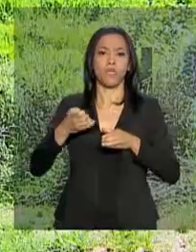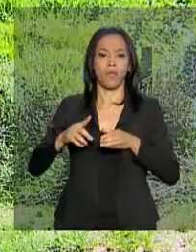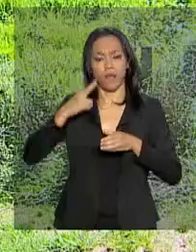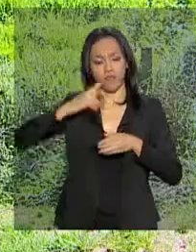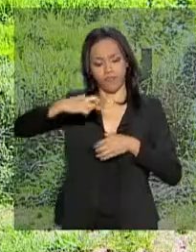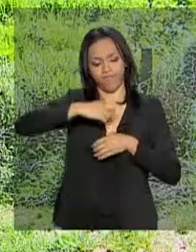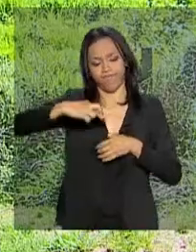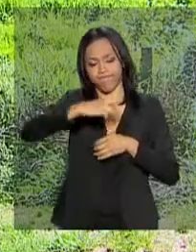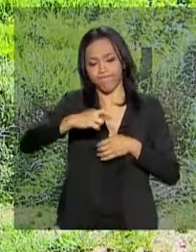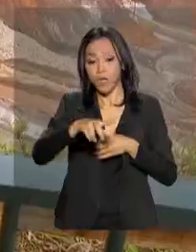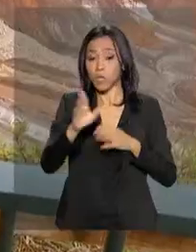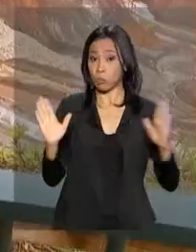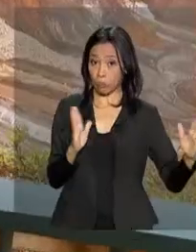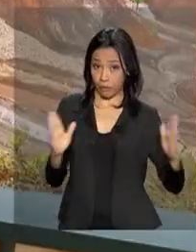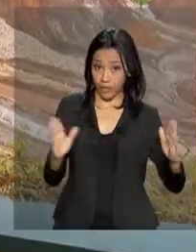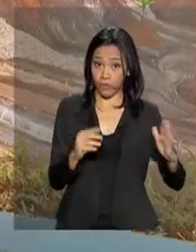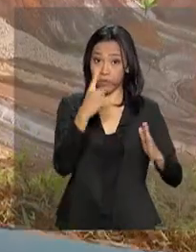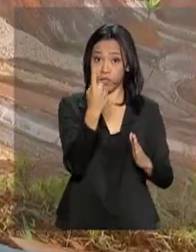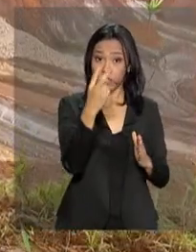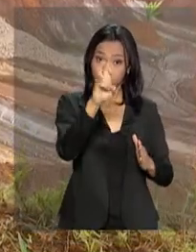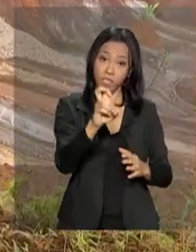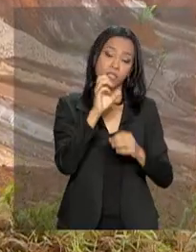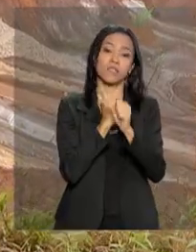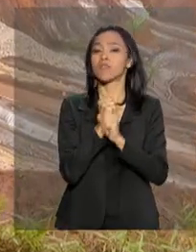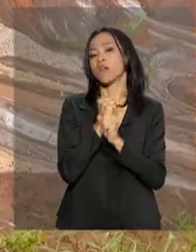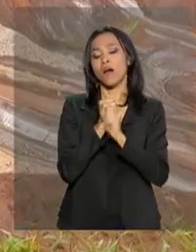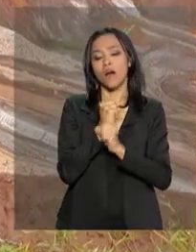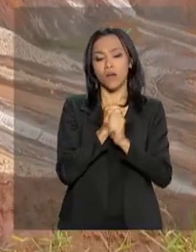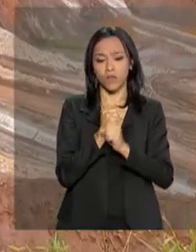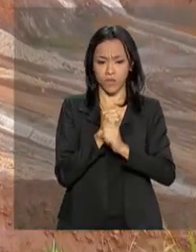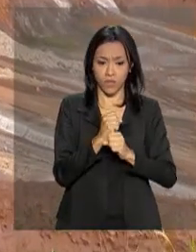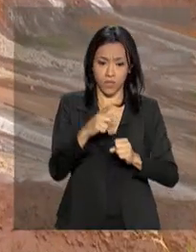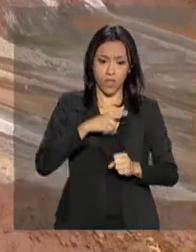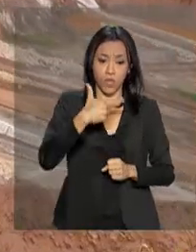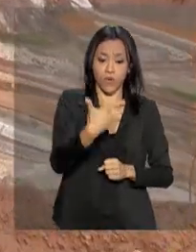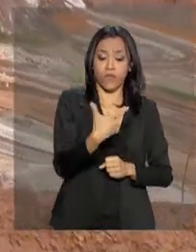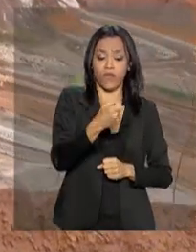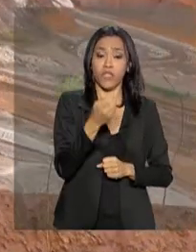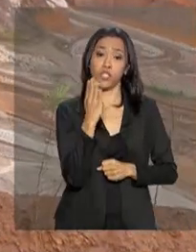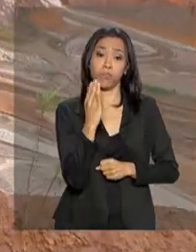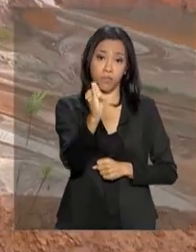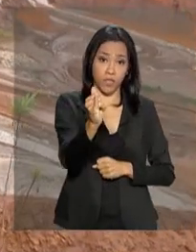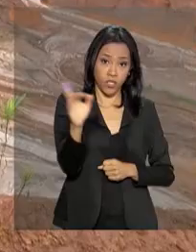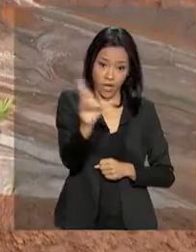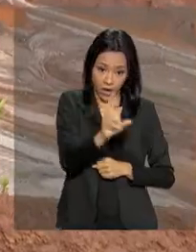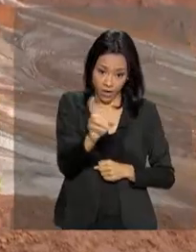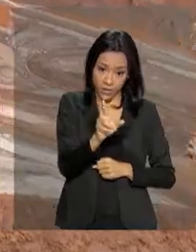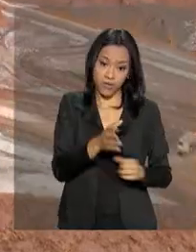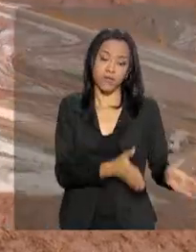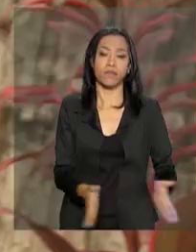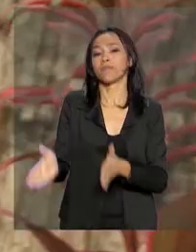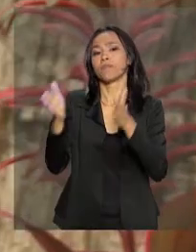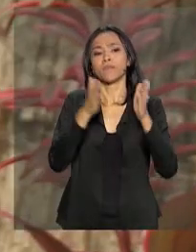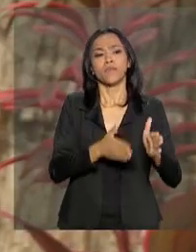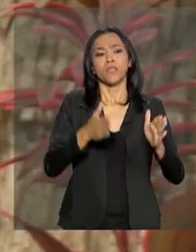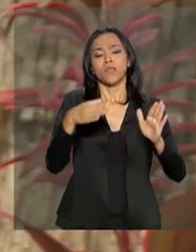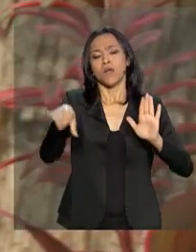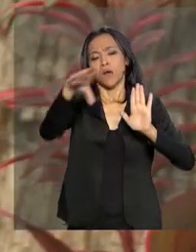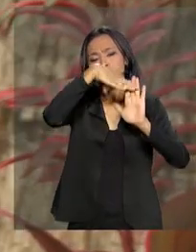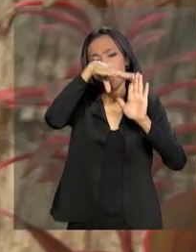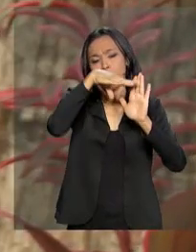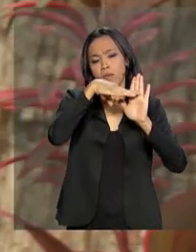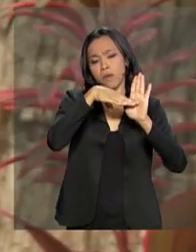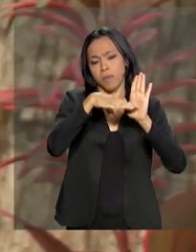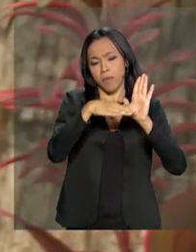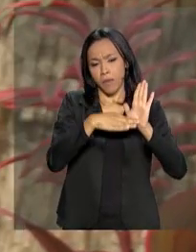pelo menos 15 anos, com a aplicação de 20 bilhões de reais. Os eixos temáticos dos programas são separados